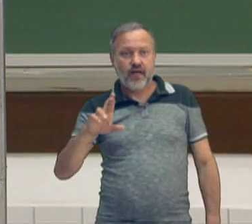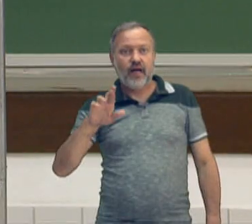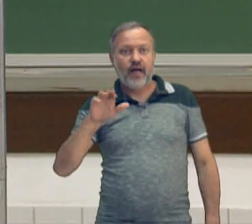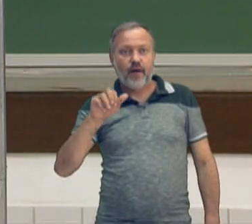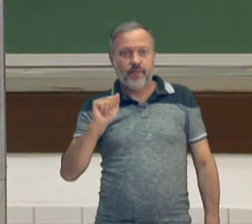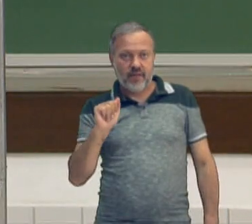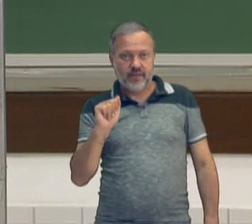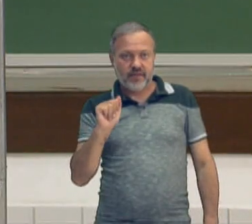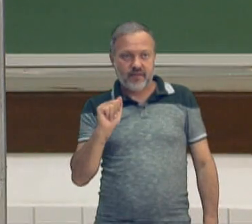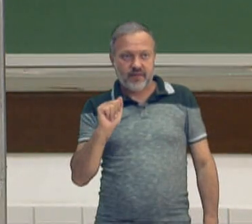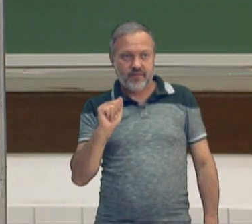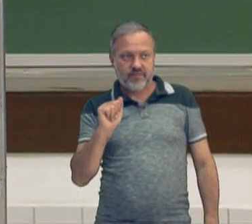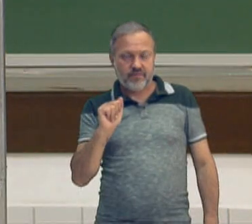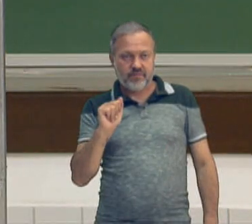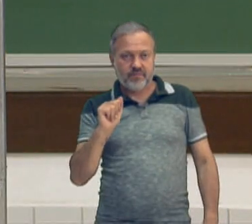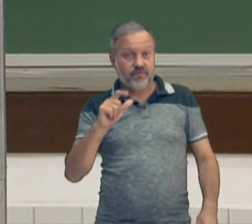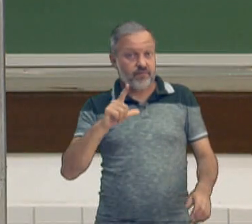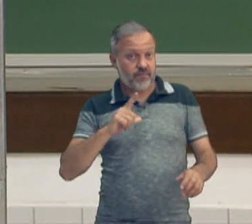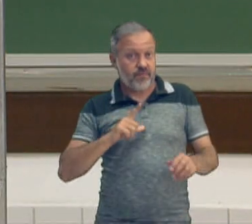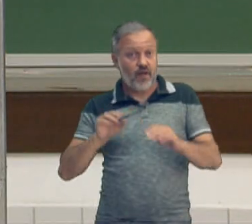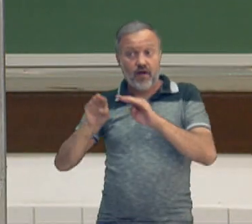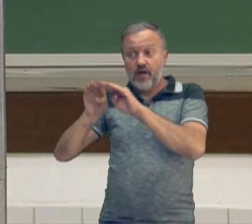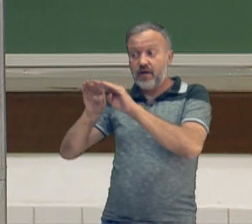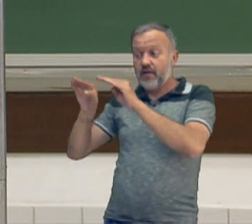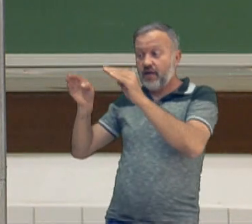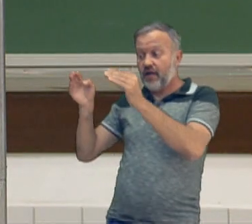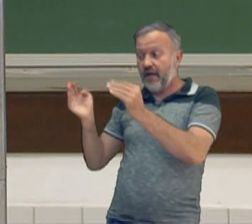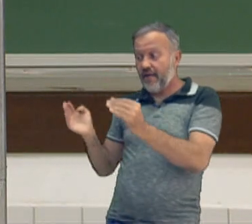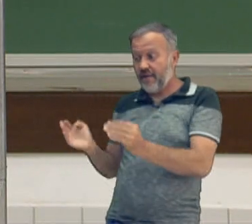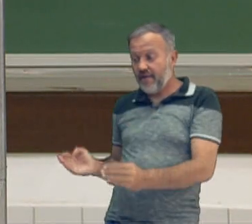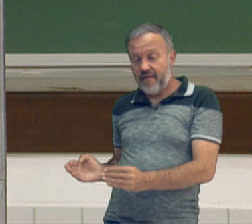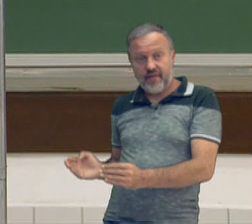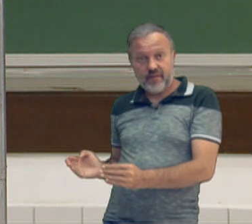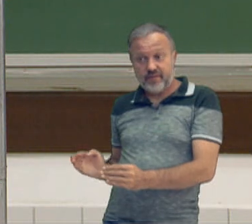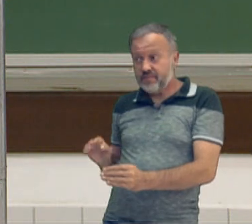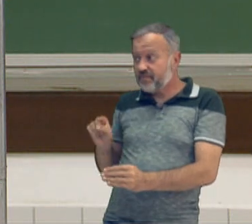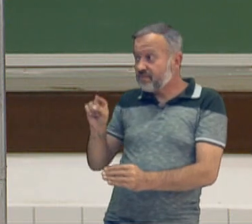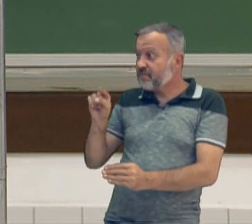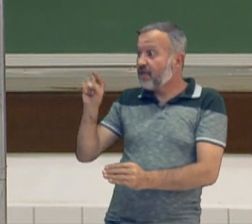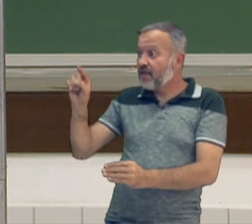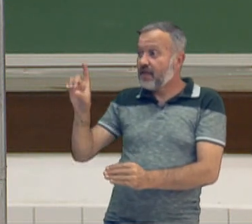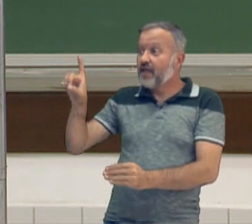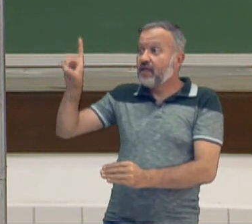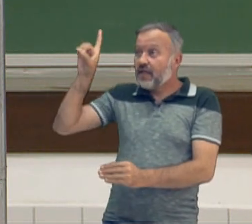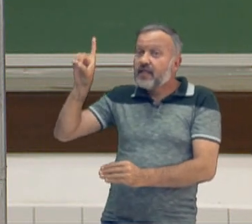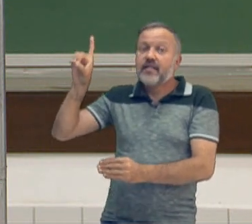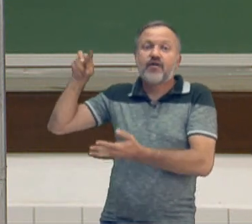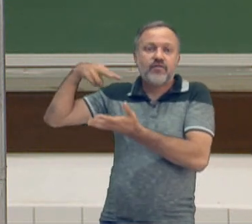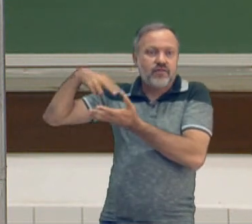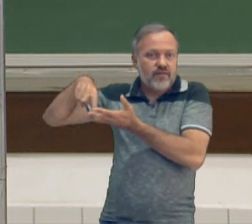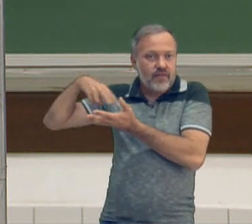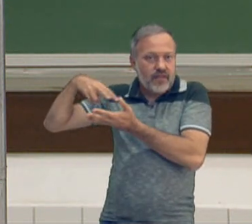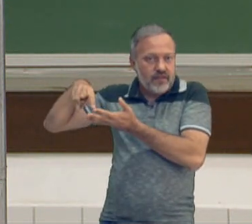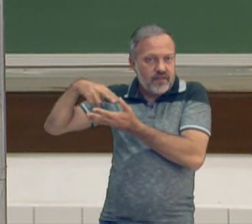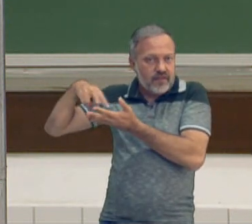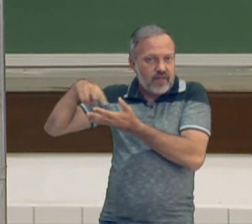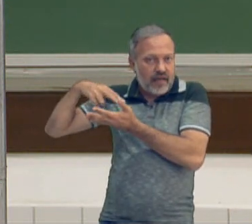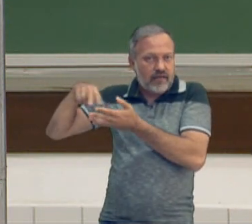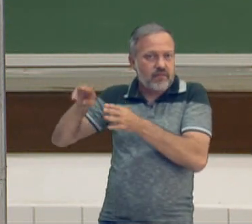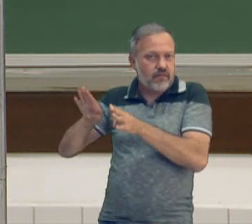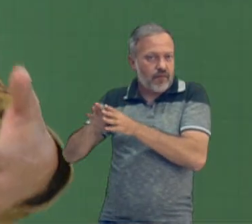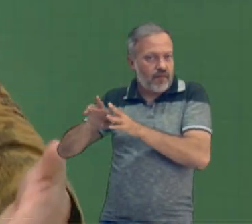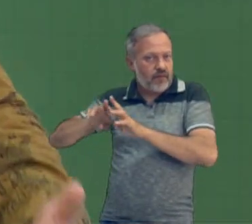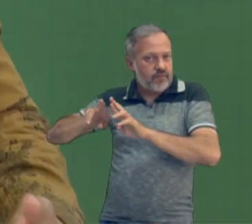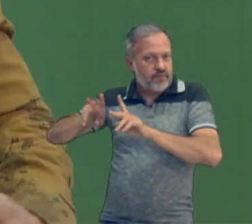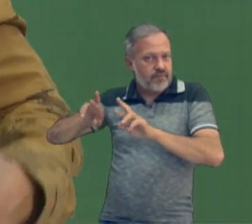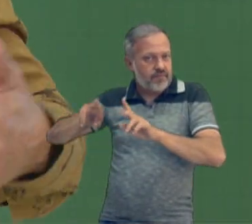dia. Nos altares que existem nos templos do Hare Krishna, existem deuses dançantes. Significa,